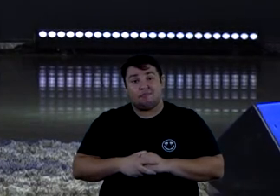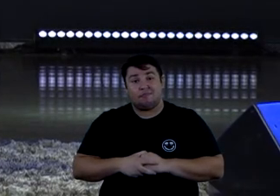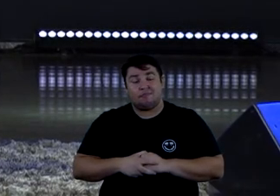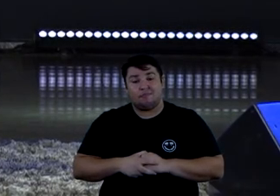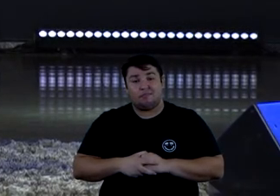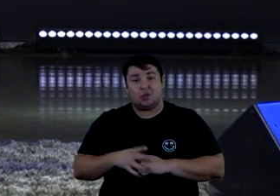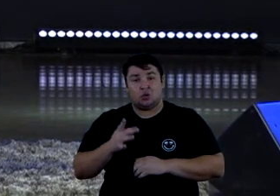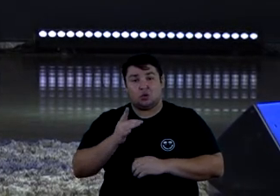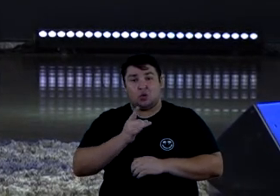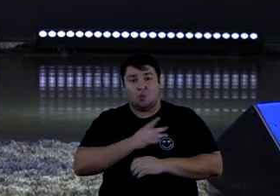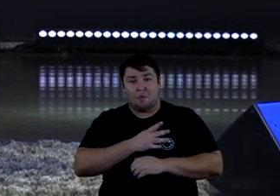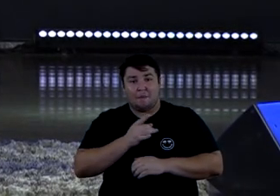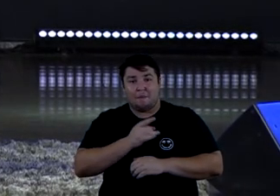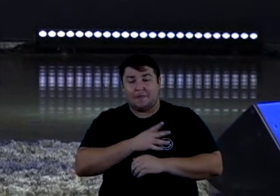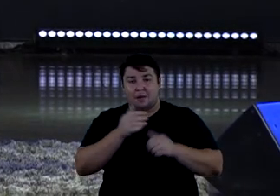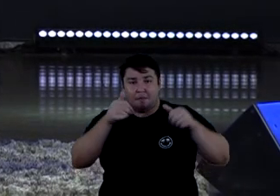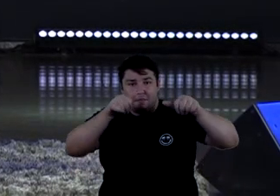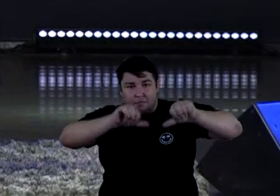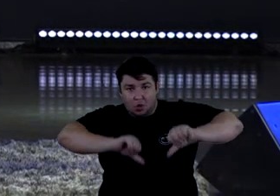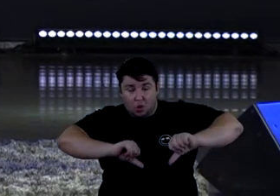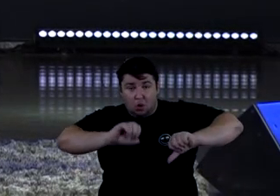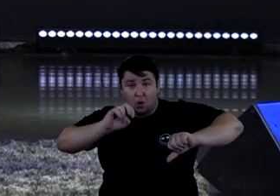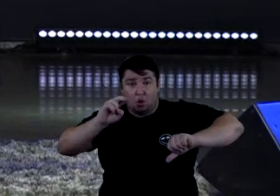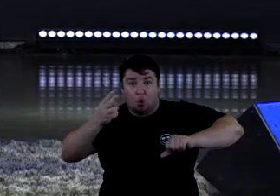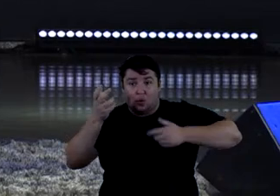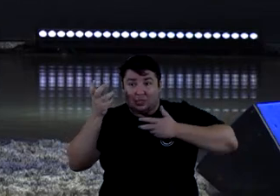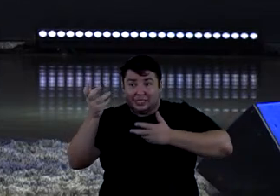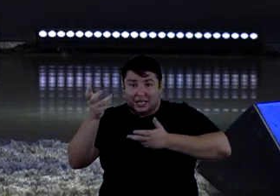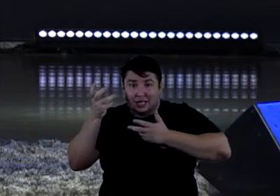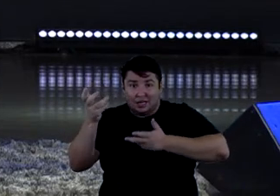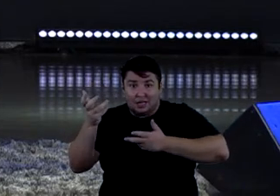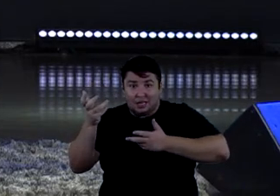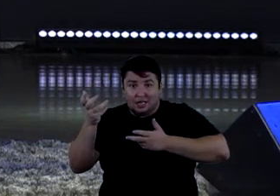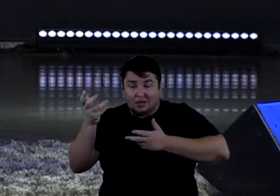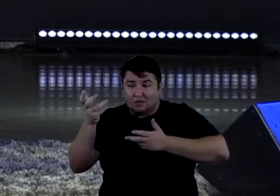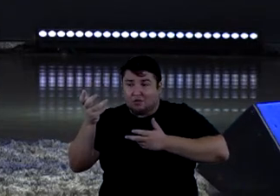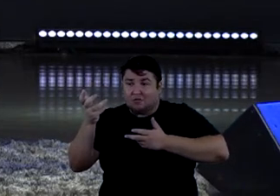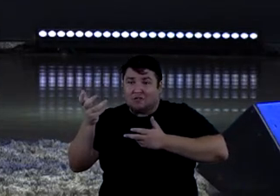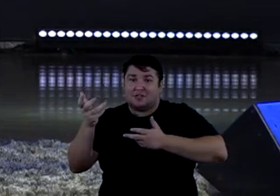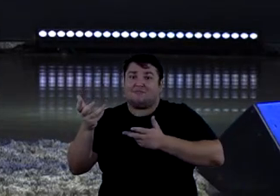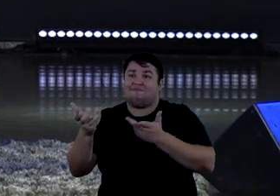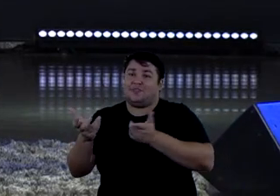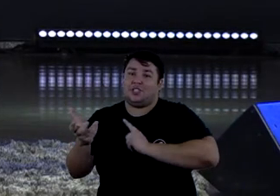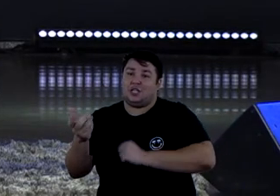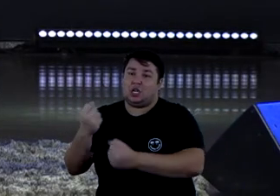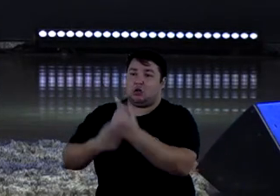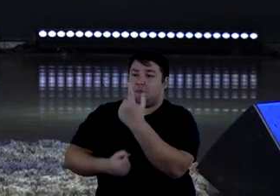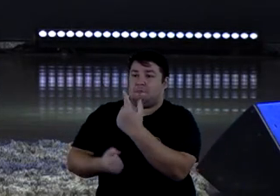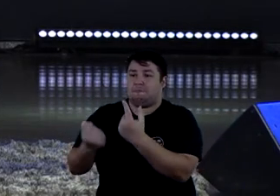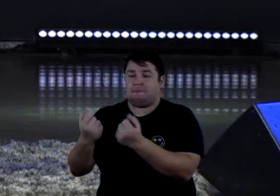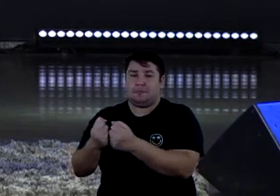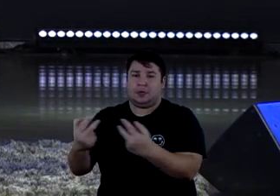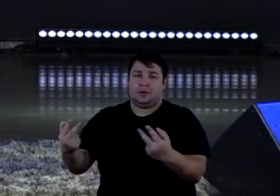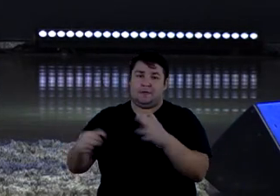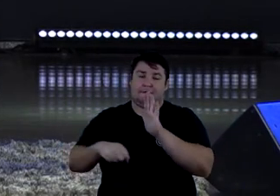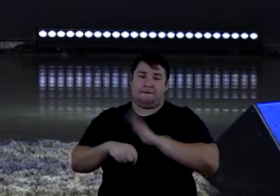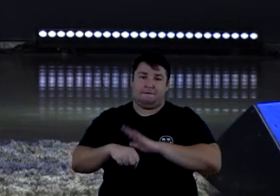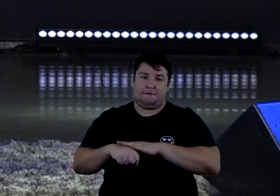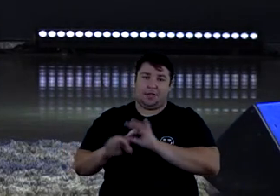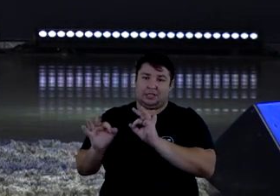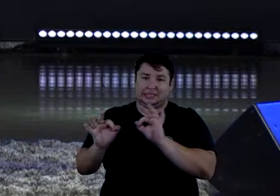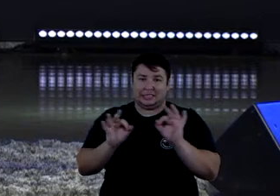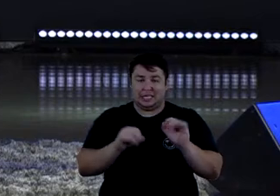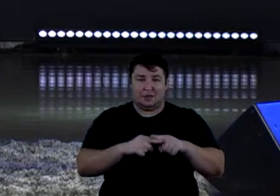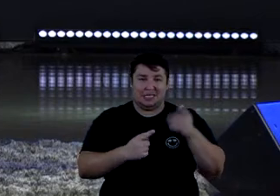Por medo da coisa piorar, ou com interesse de ganhar alguma coisa, faz o que é instruído, mas não